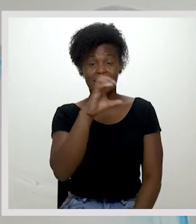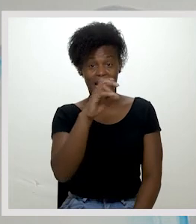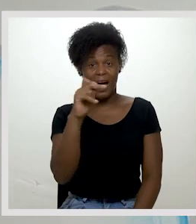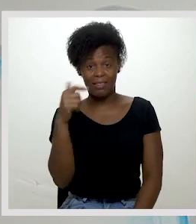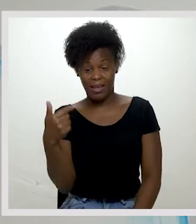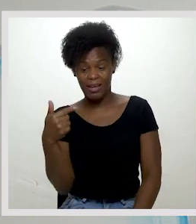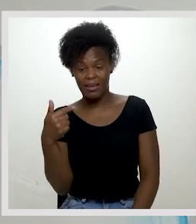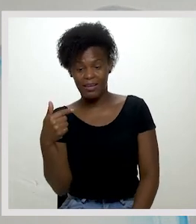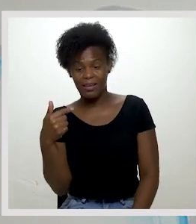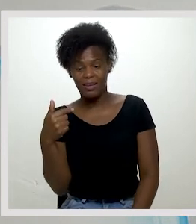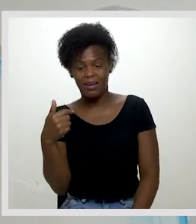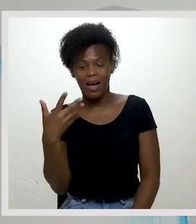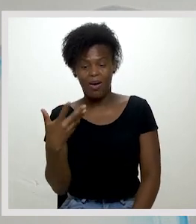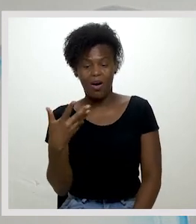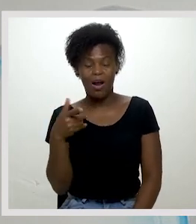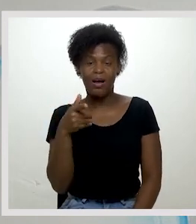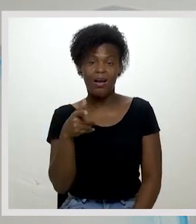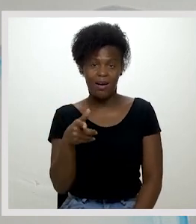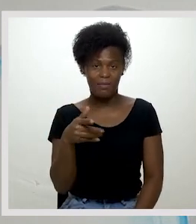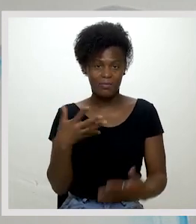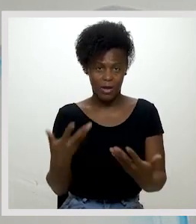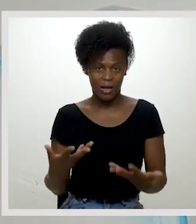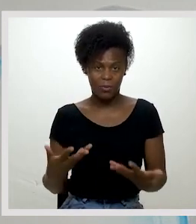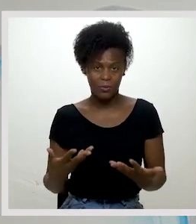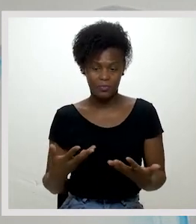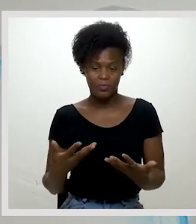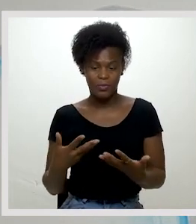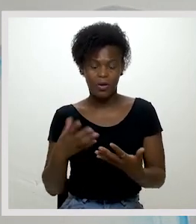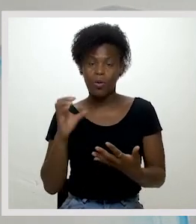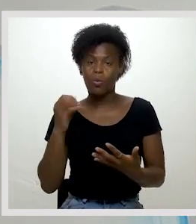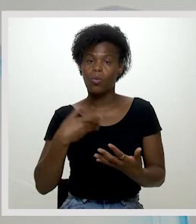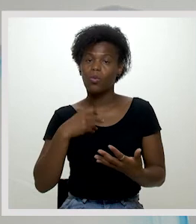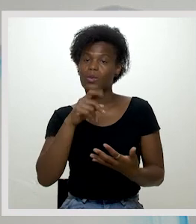vamos tentar retirar daqui agora um codão